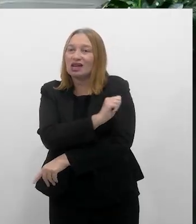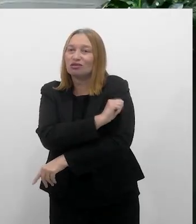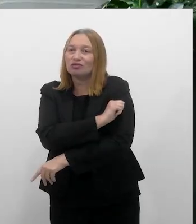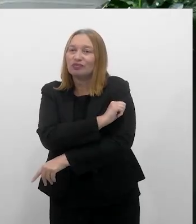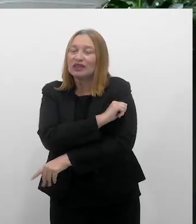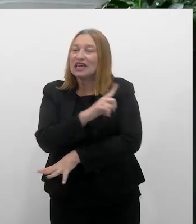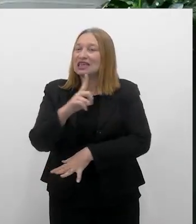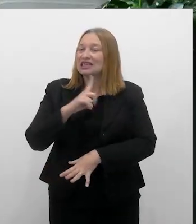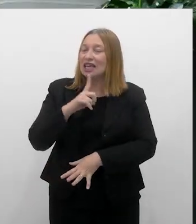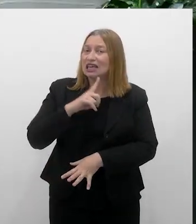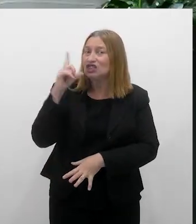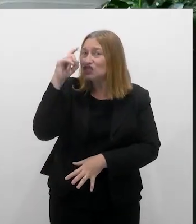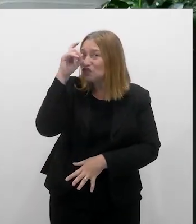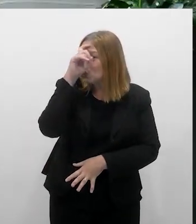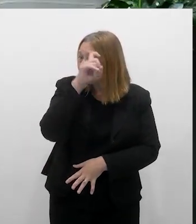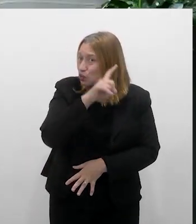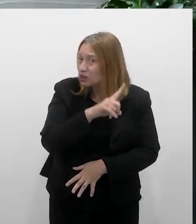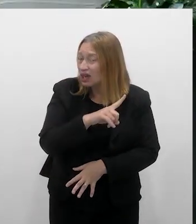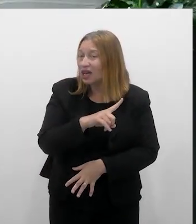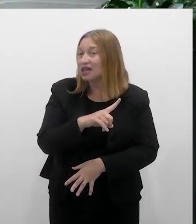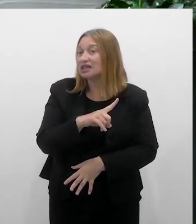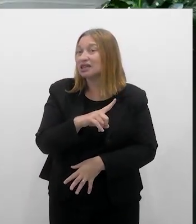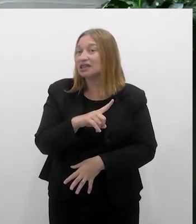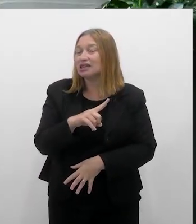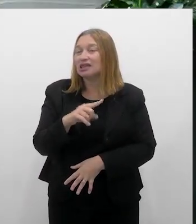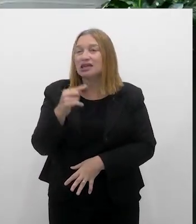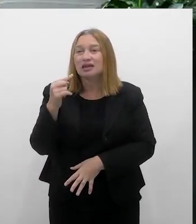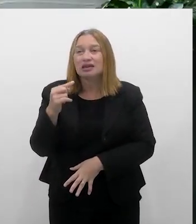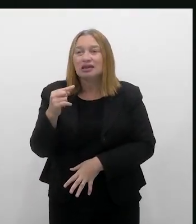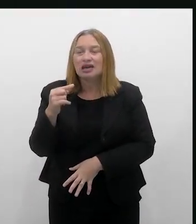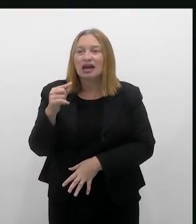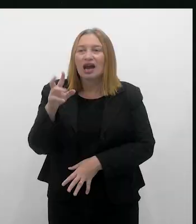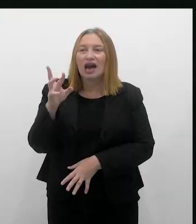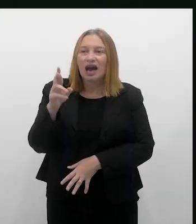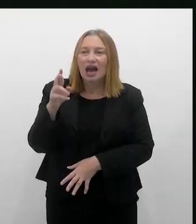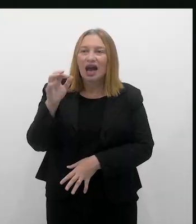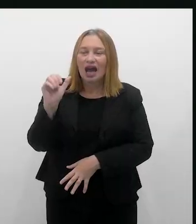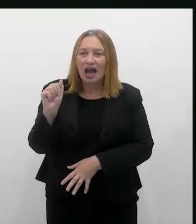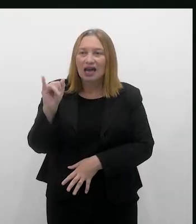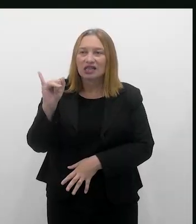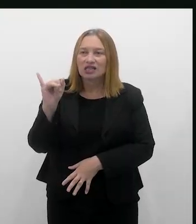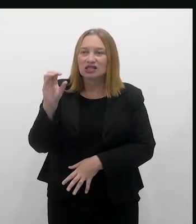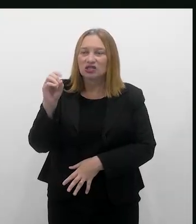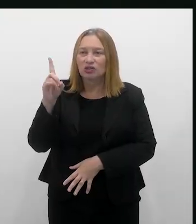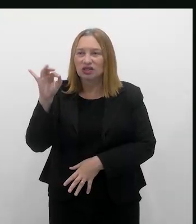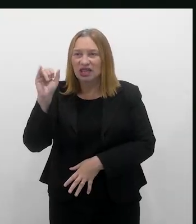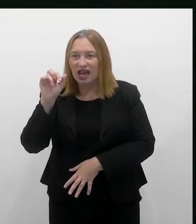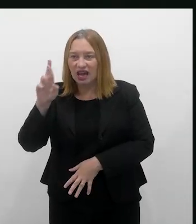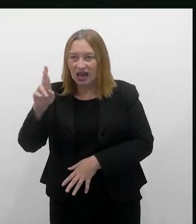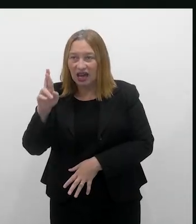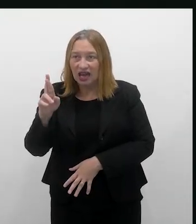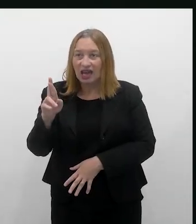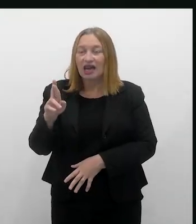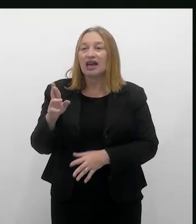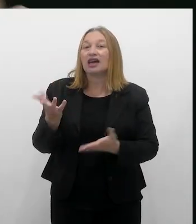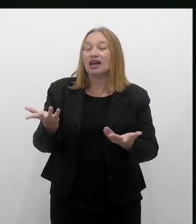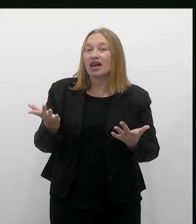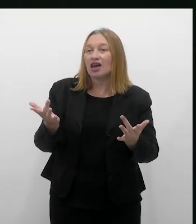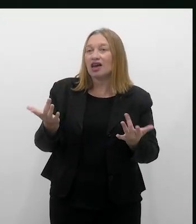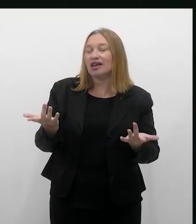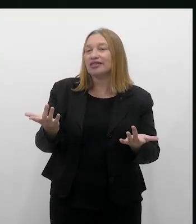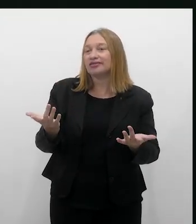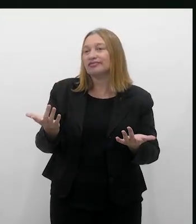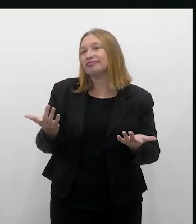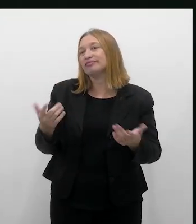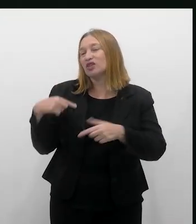porque os nossos estudantes, eles têm muita dificuldade em raciocinar, porque é uma geração ainda